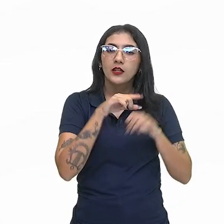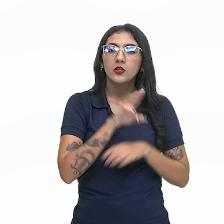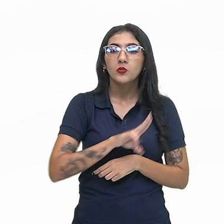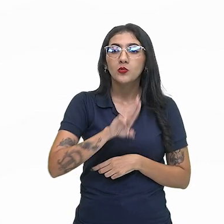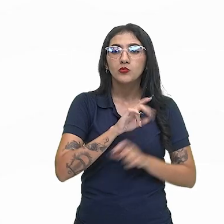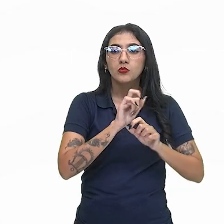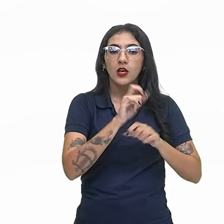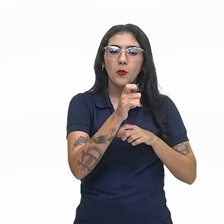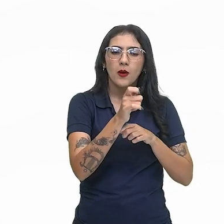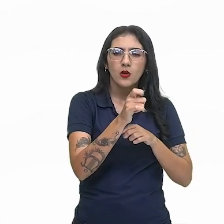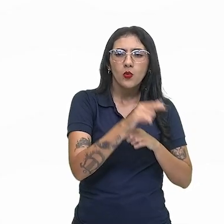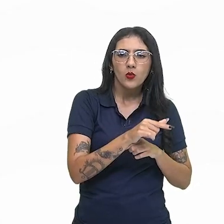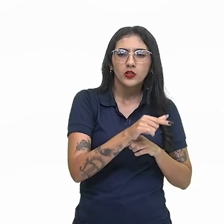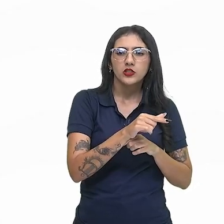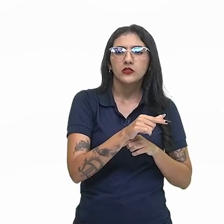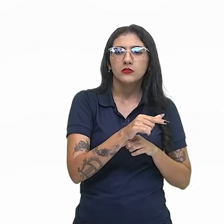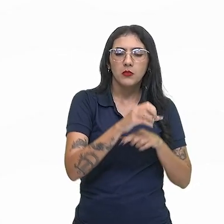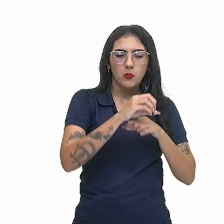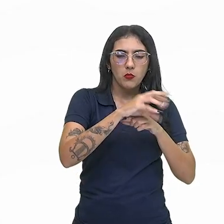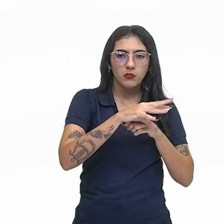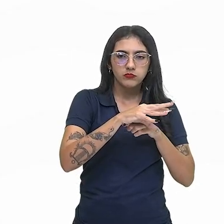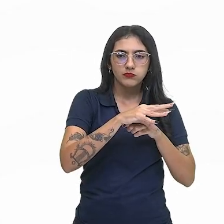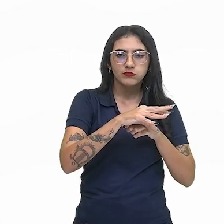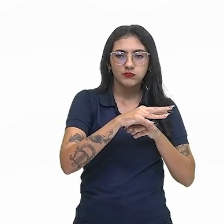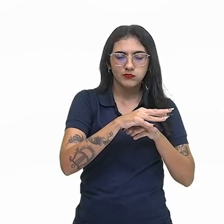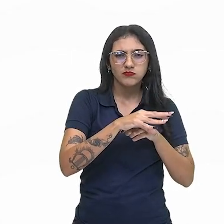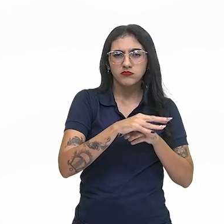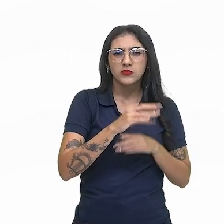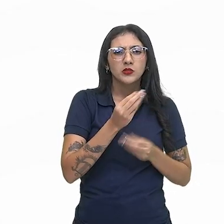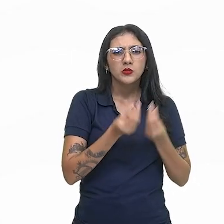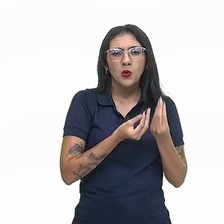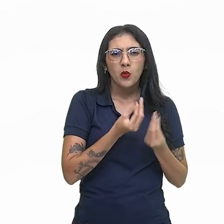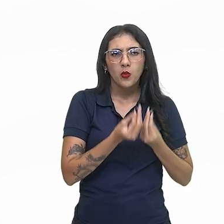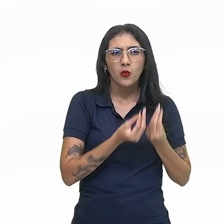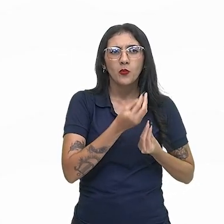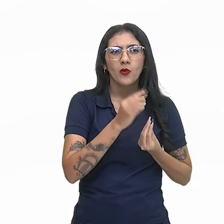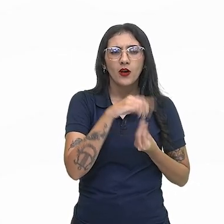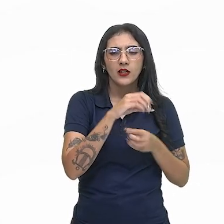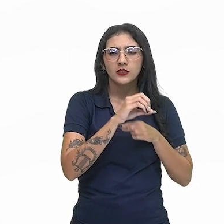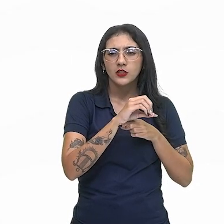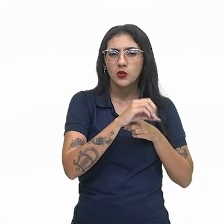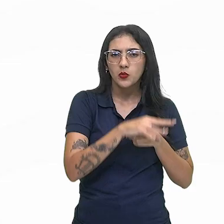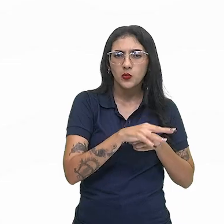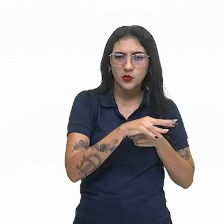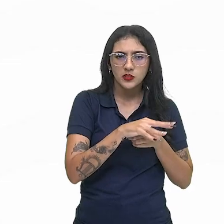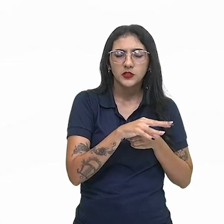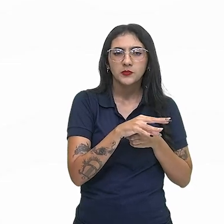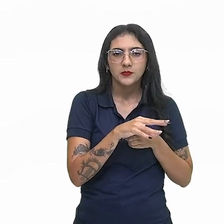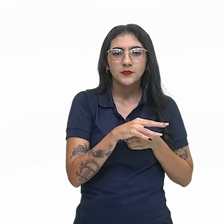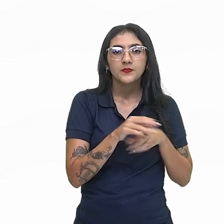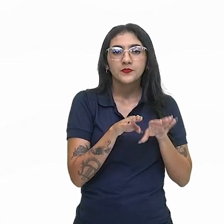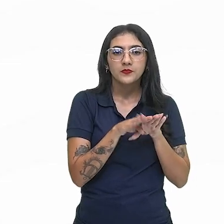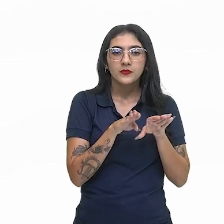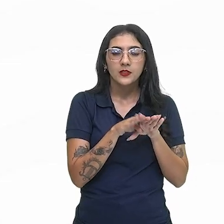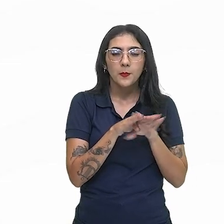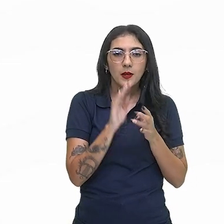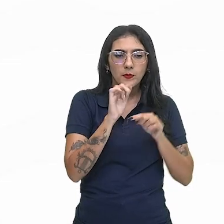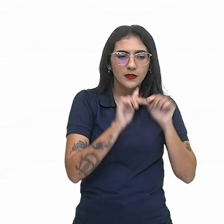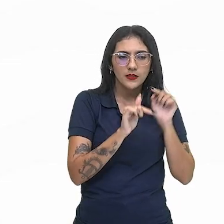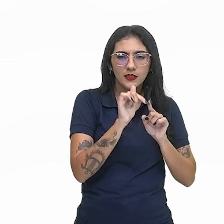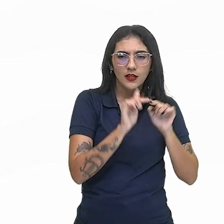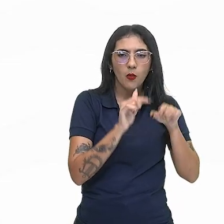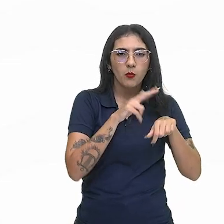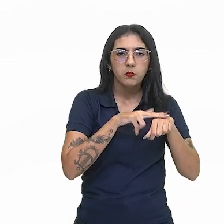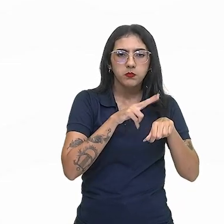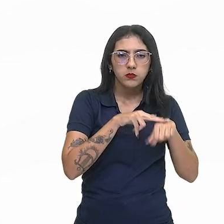luz visível. Essa luz visível e associadas às lentes